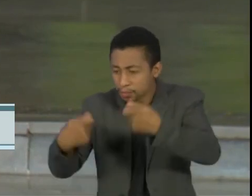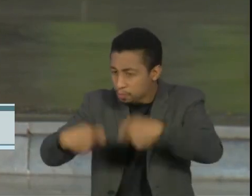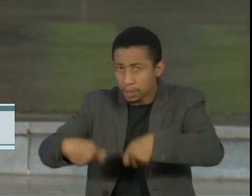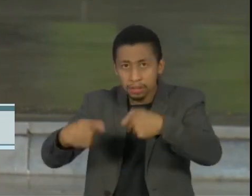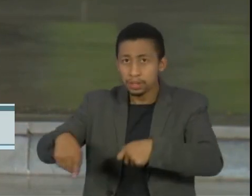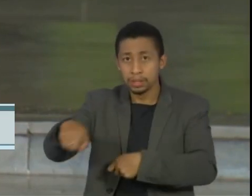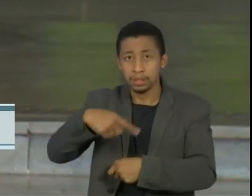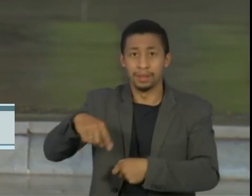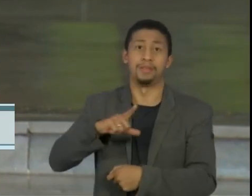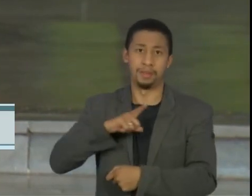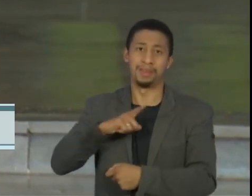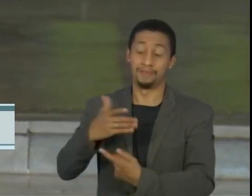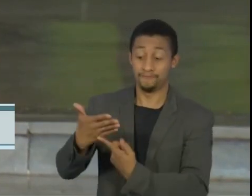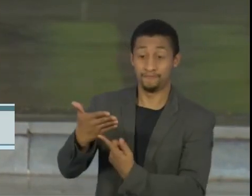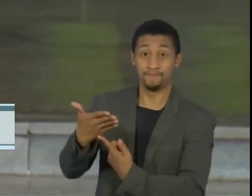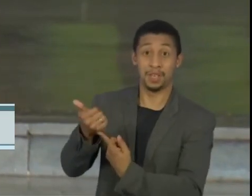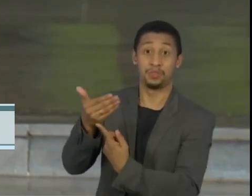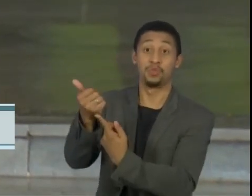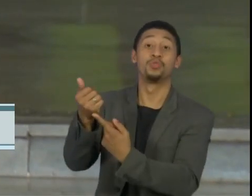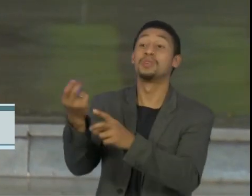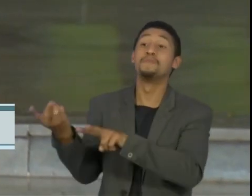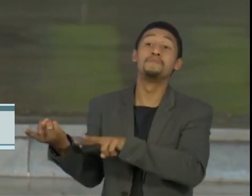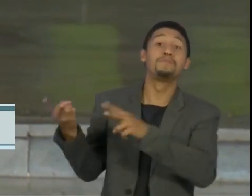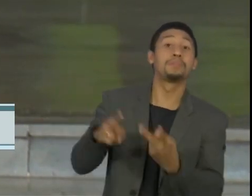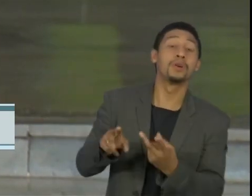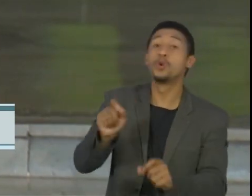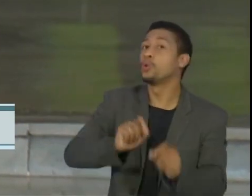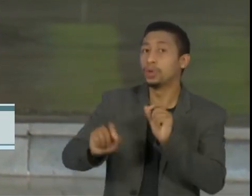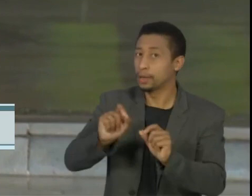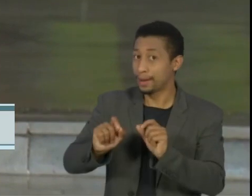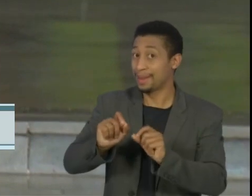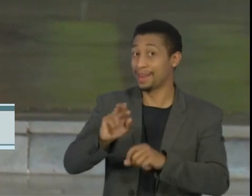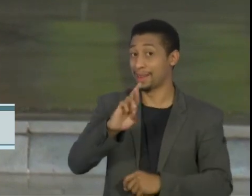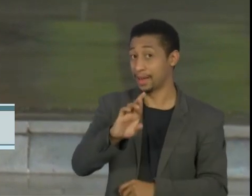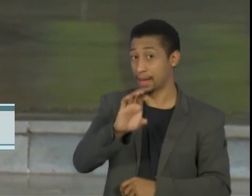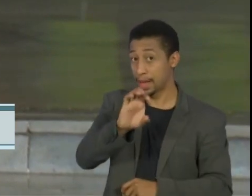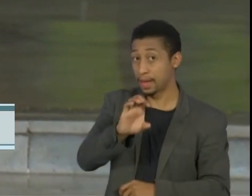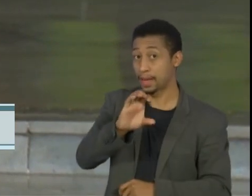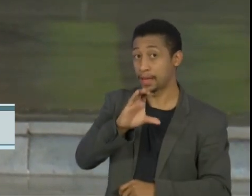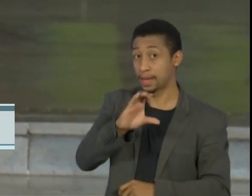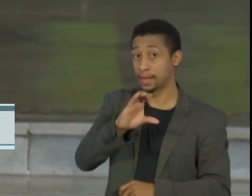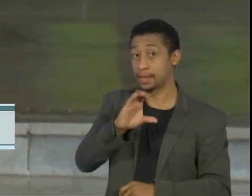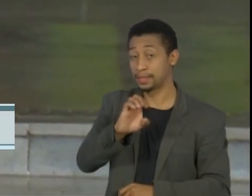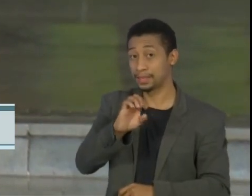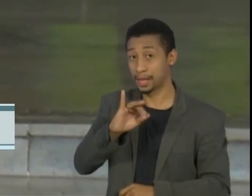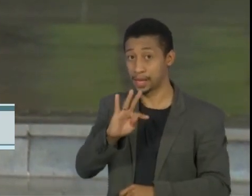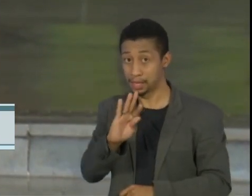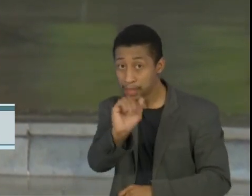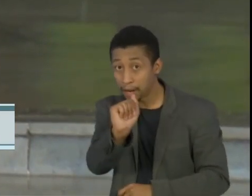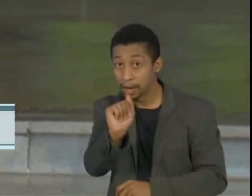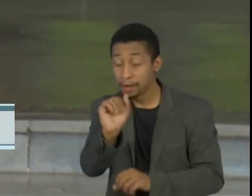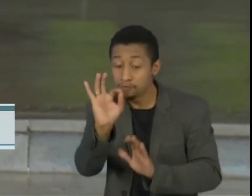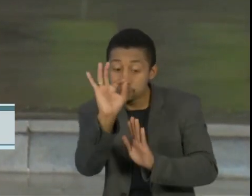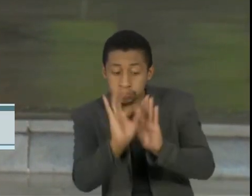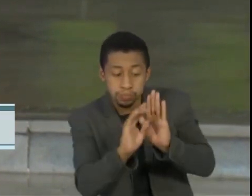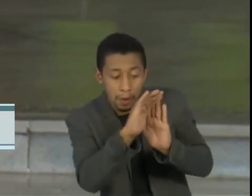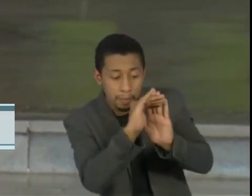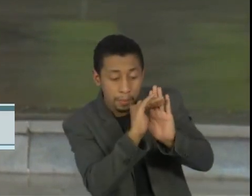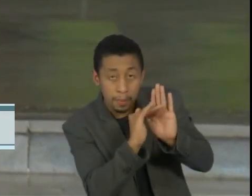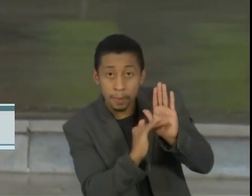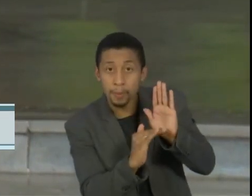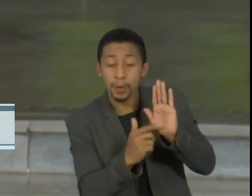de tecnologia, é a transferência da receita e de um ingrediente fundamental da vacina, que é o vírus. Quer dizer,